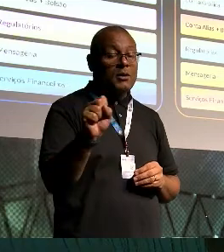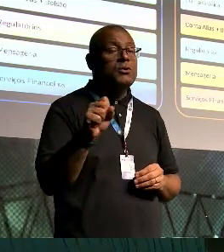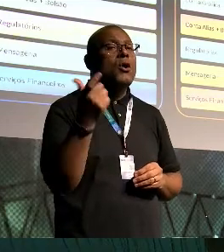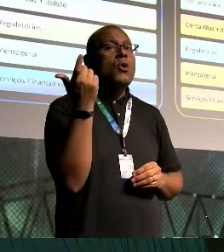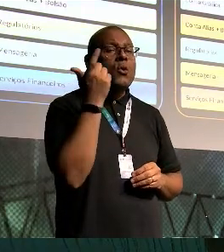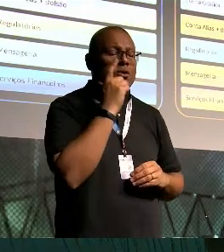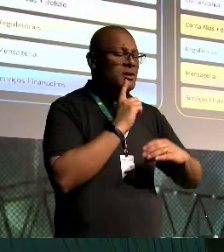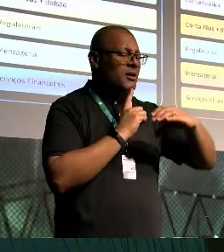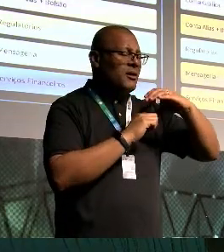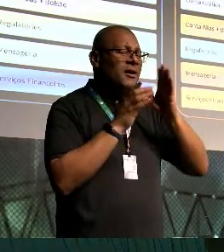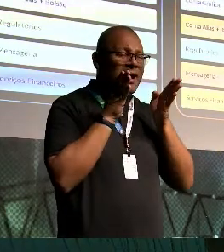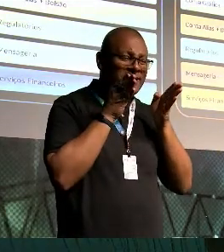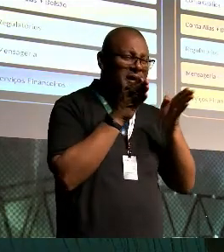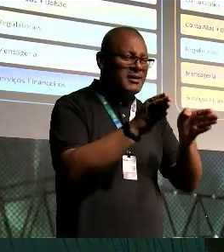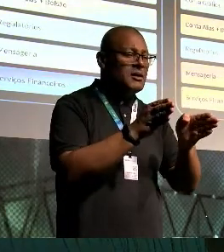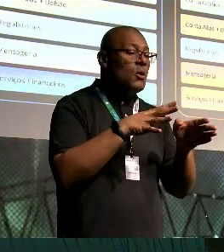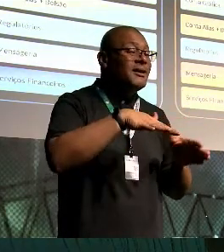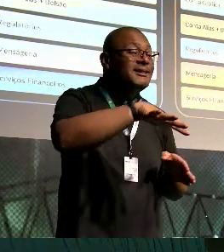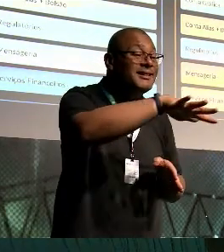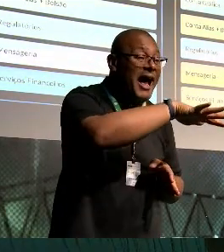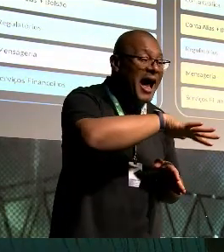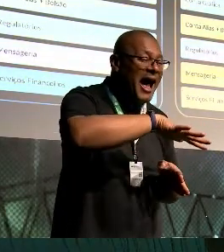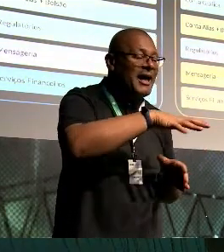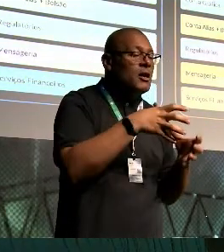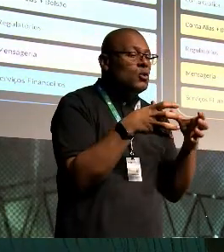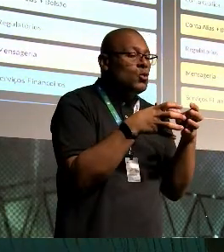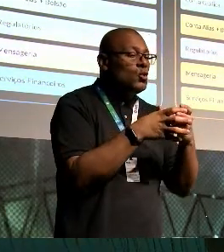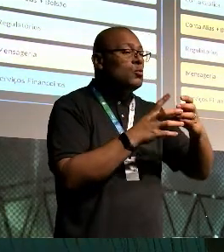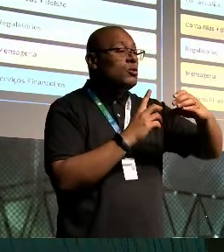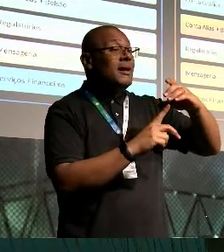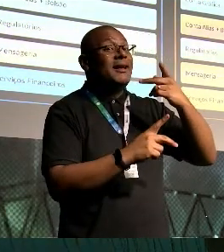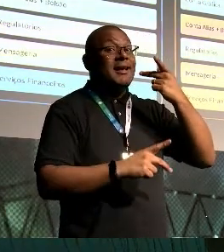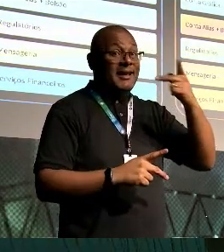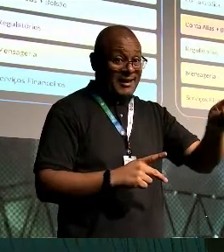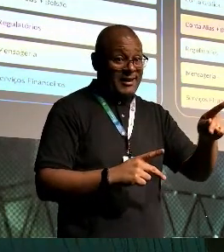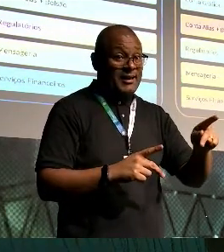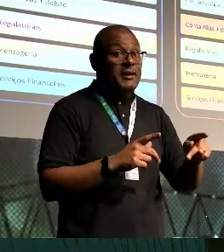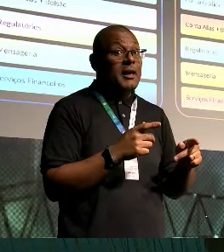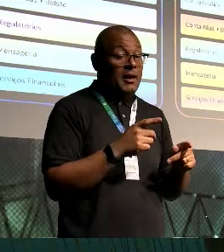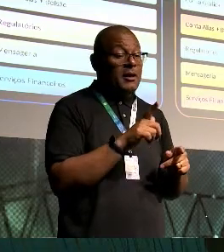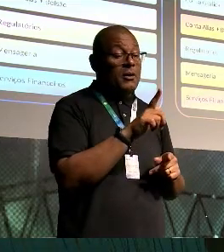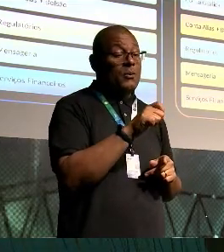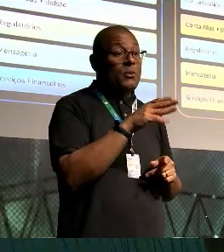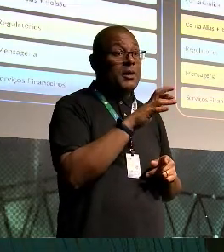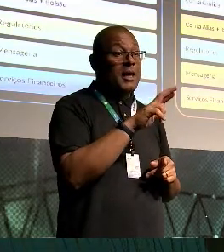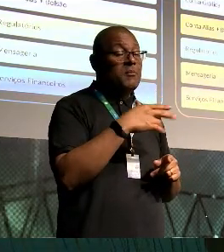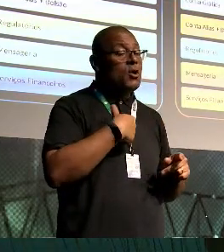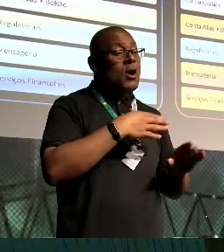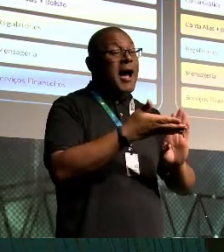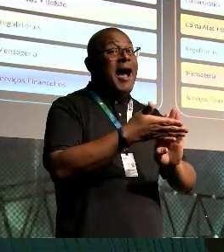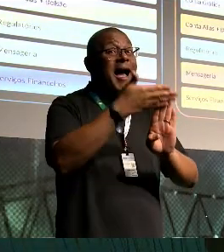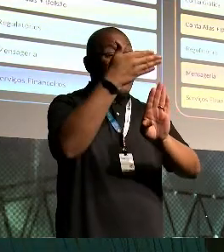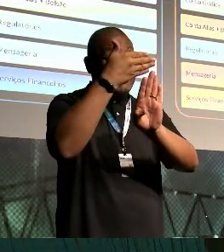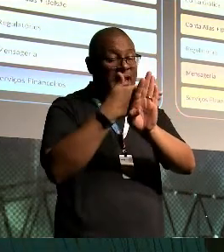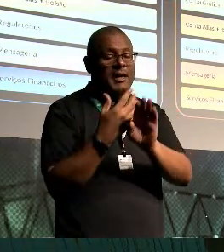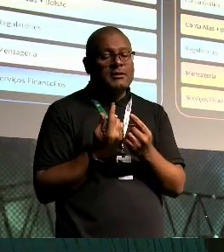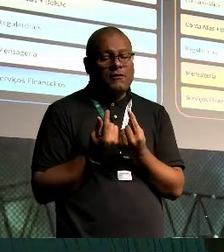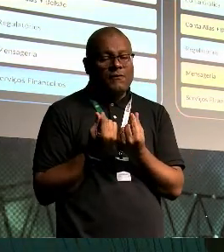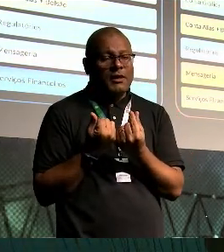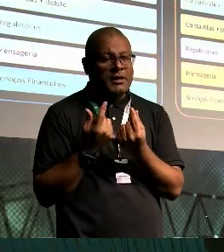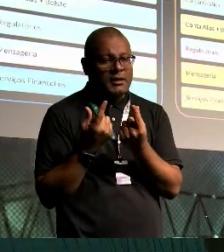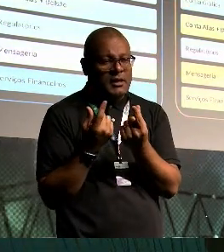focar muito mais no segmento, no nicho de clientes dele, que é o gamer, e deixa todo esse heavy lifting